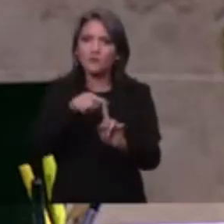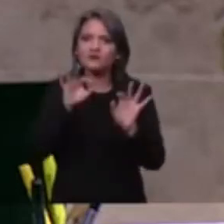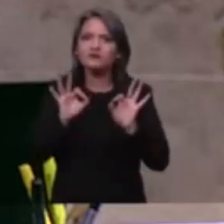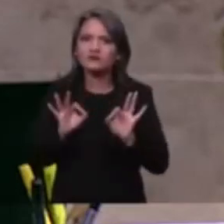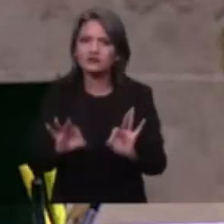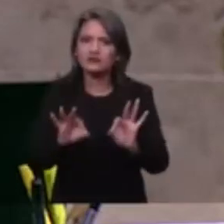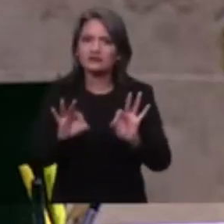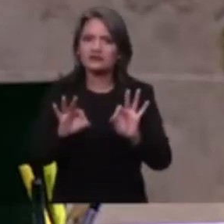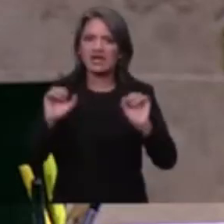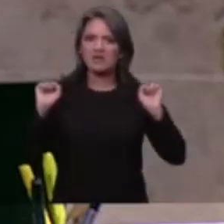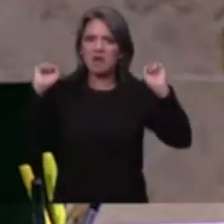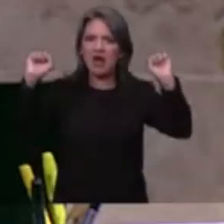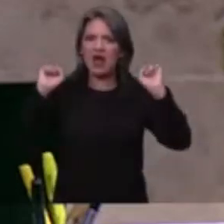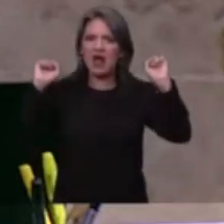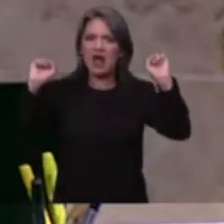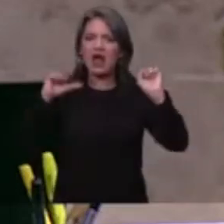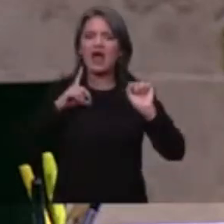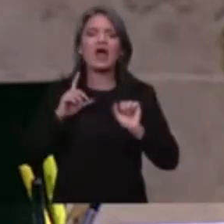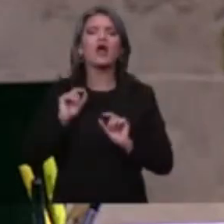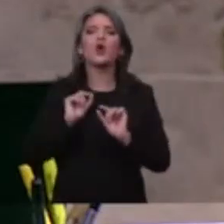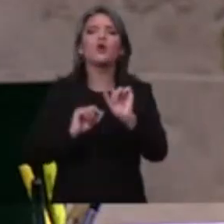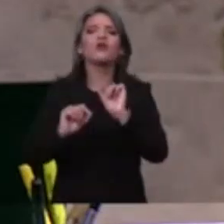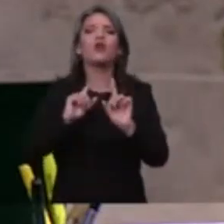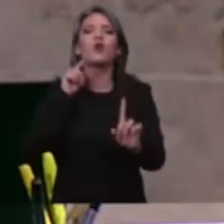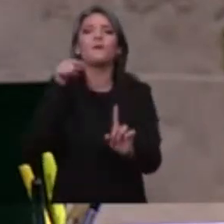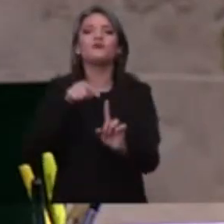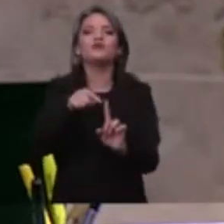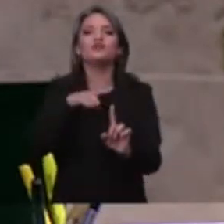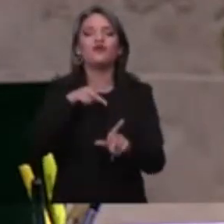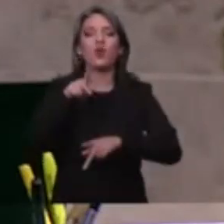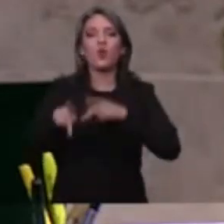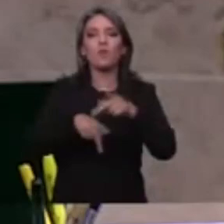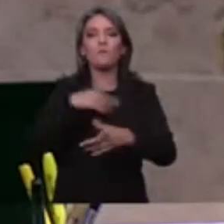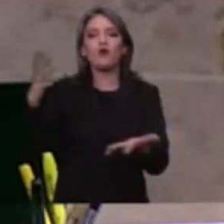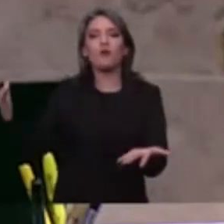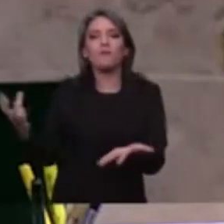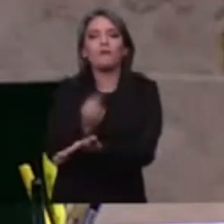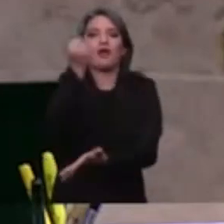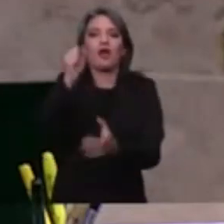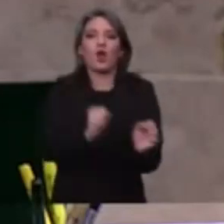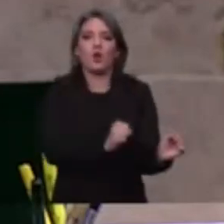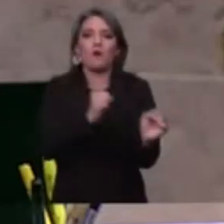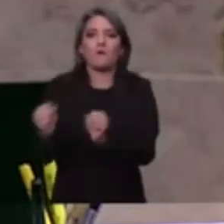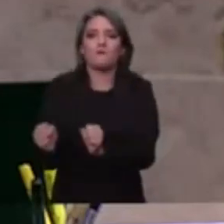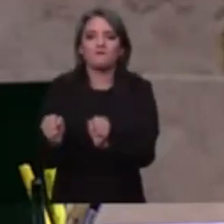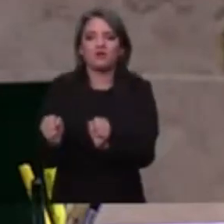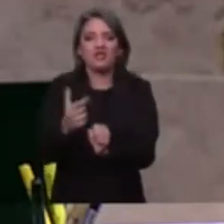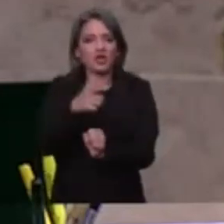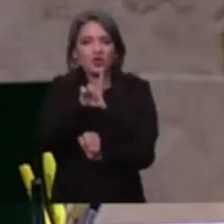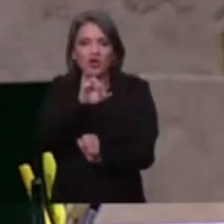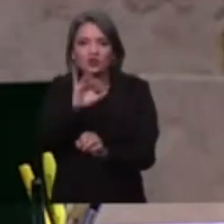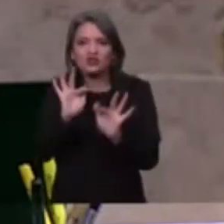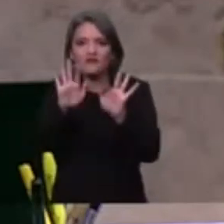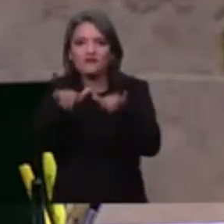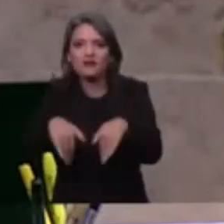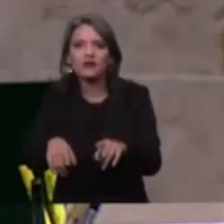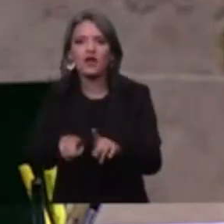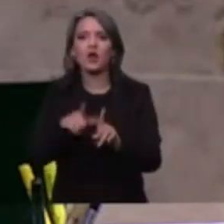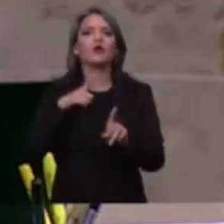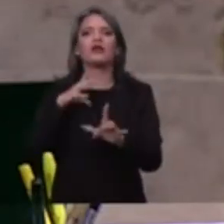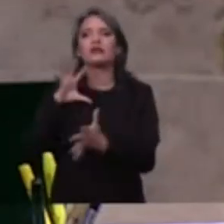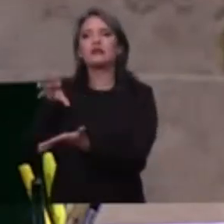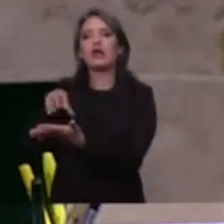protestos. A tomada de poder pelo povo, sem dia e hora para acabar, com o fechamento das